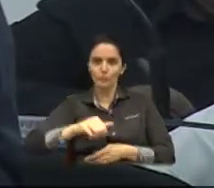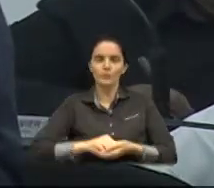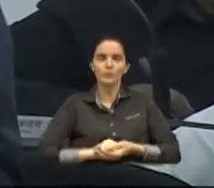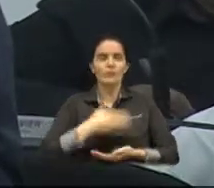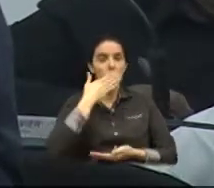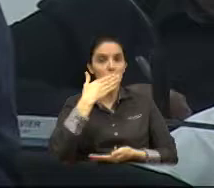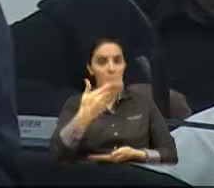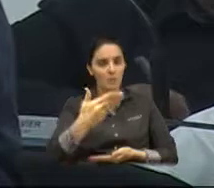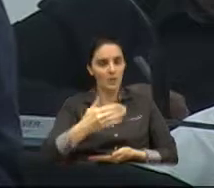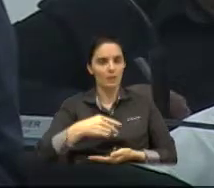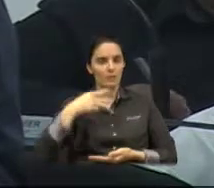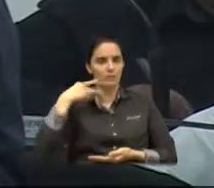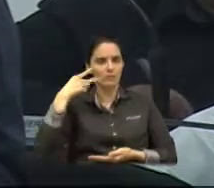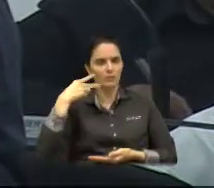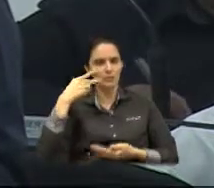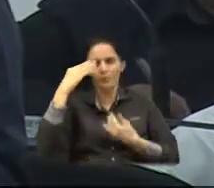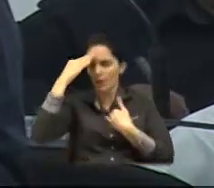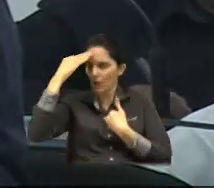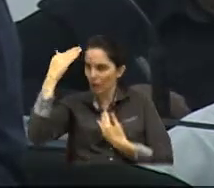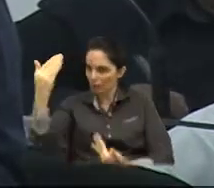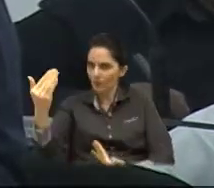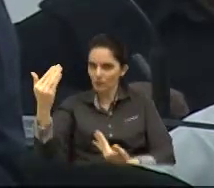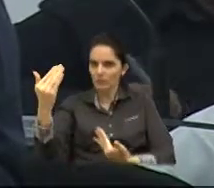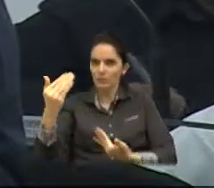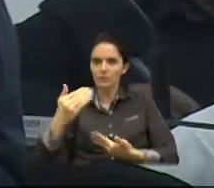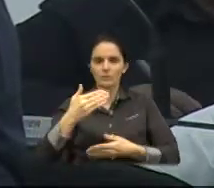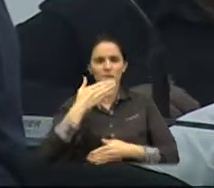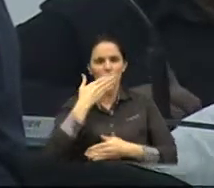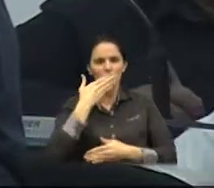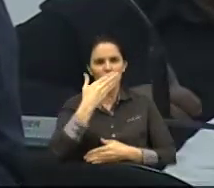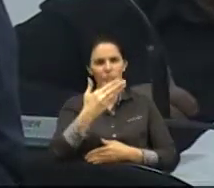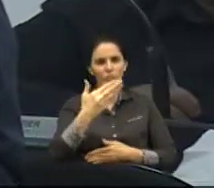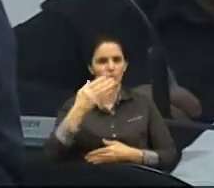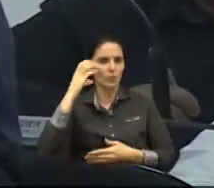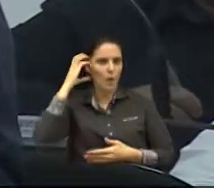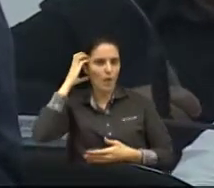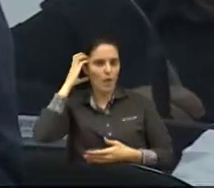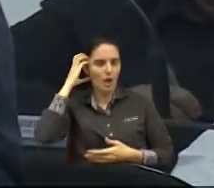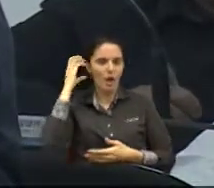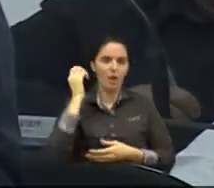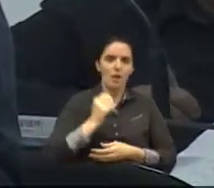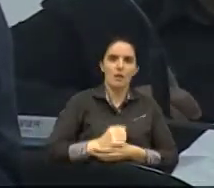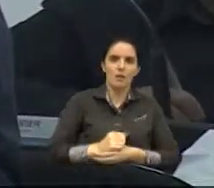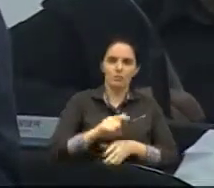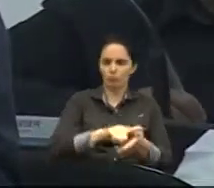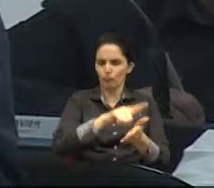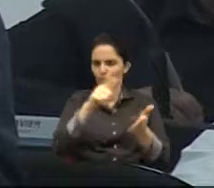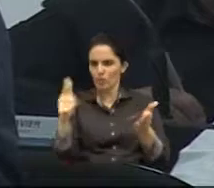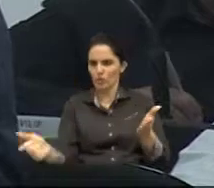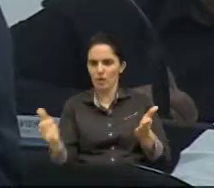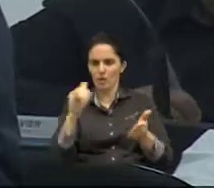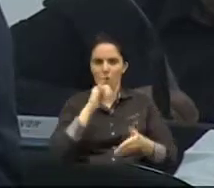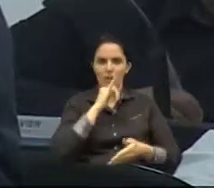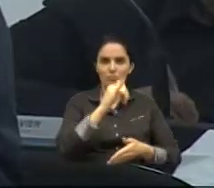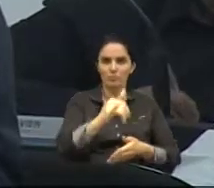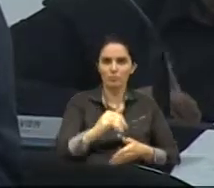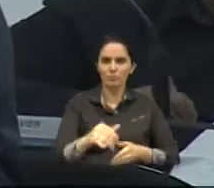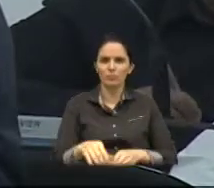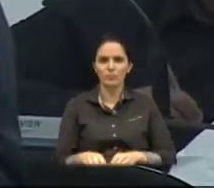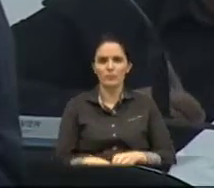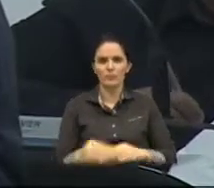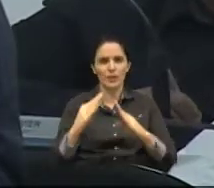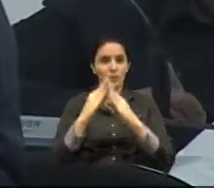nobres colegas e pedindo aí aos meios de comunicação e também às instituições que façam